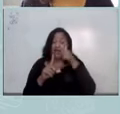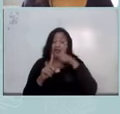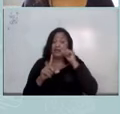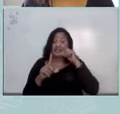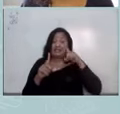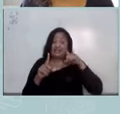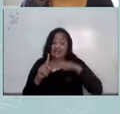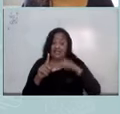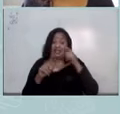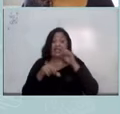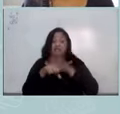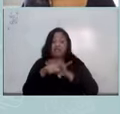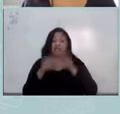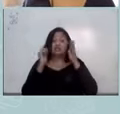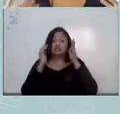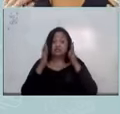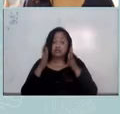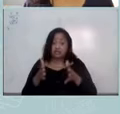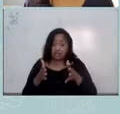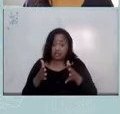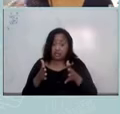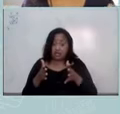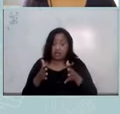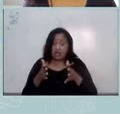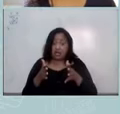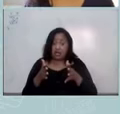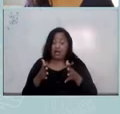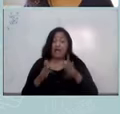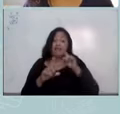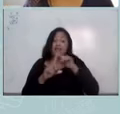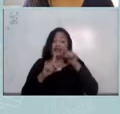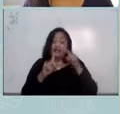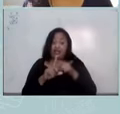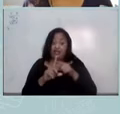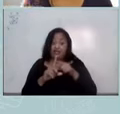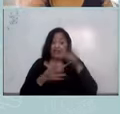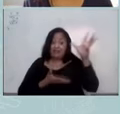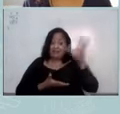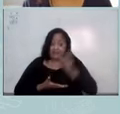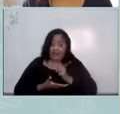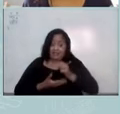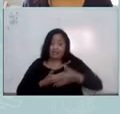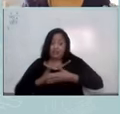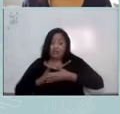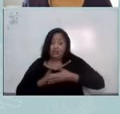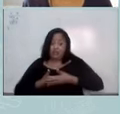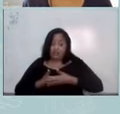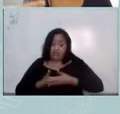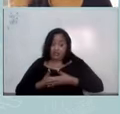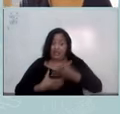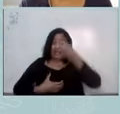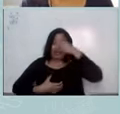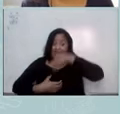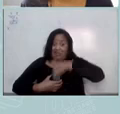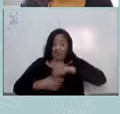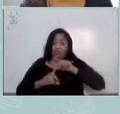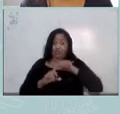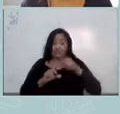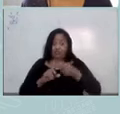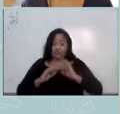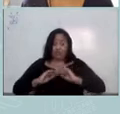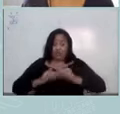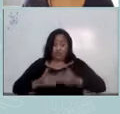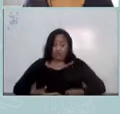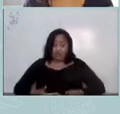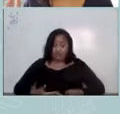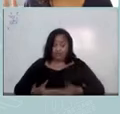essa infecção, enfim, e aí ela tá grávida, e aí ela acaba passando esse transmissor, esse agente etiológico, né,